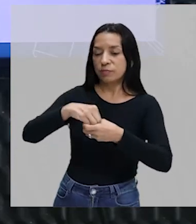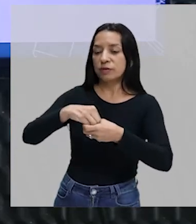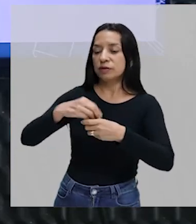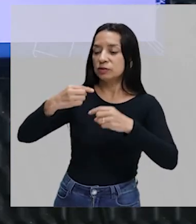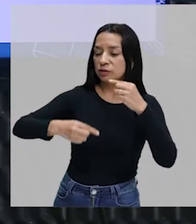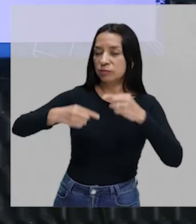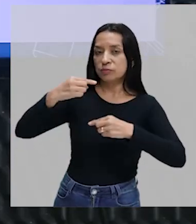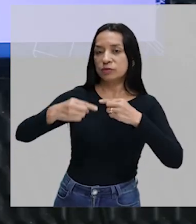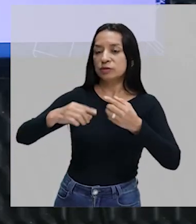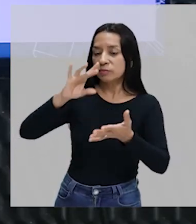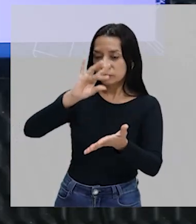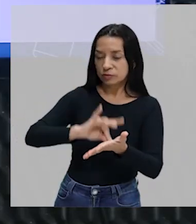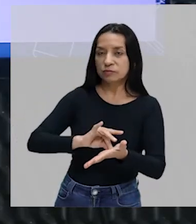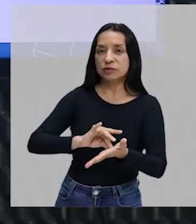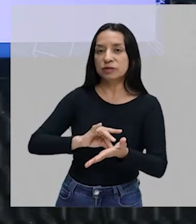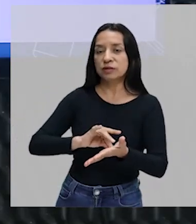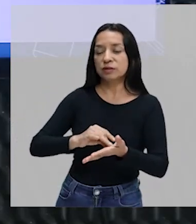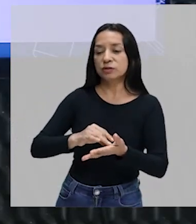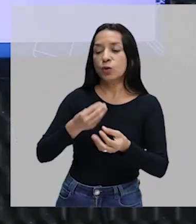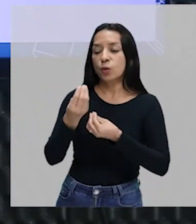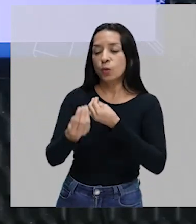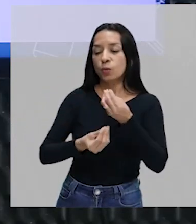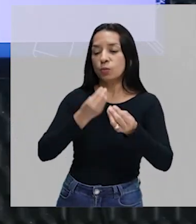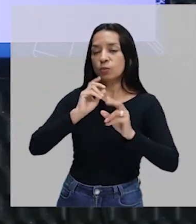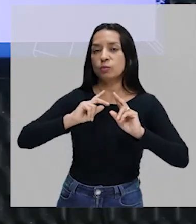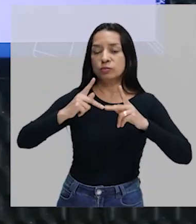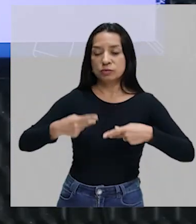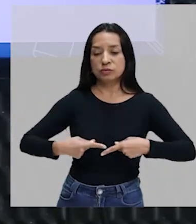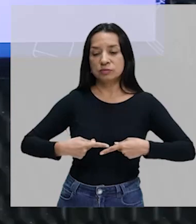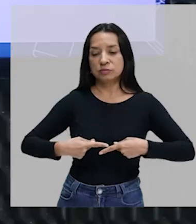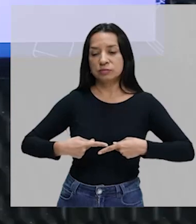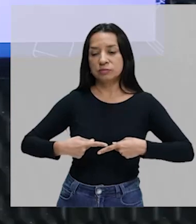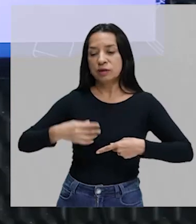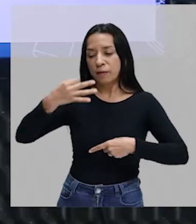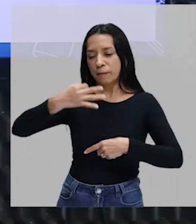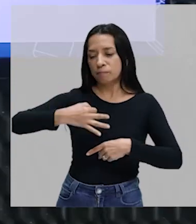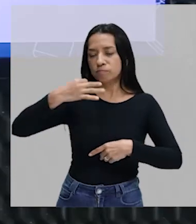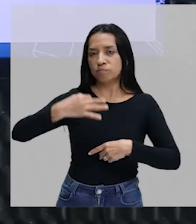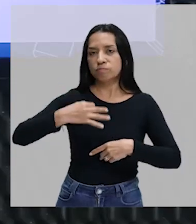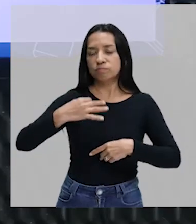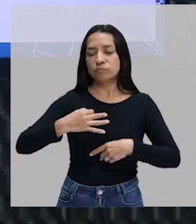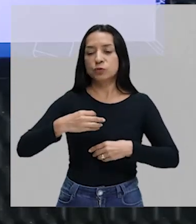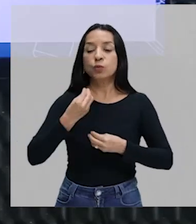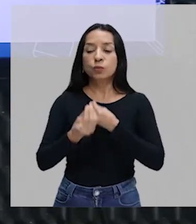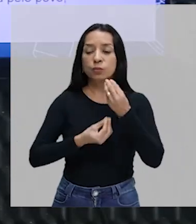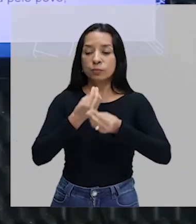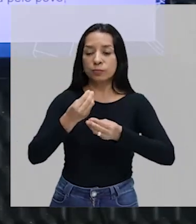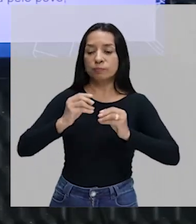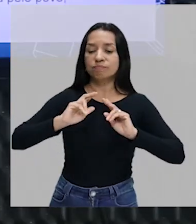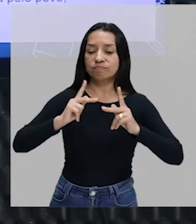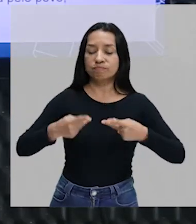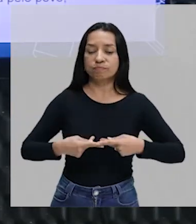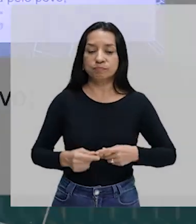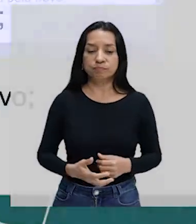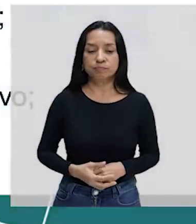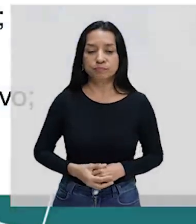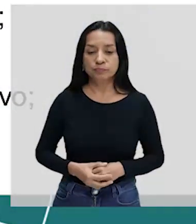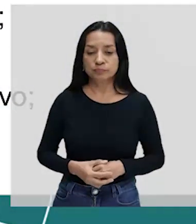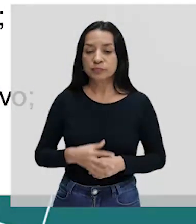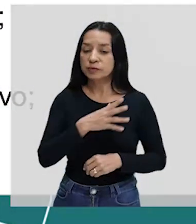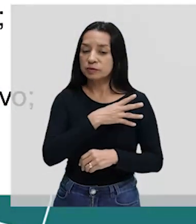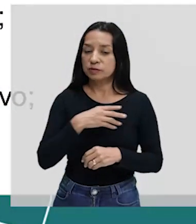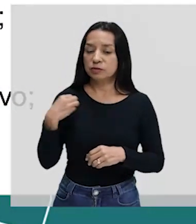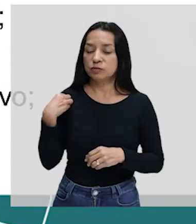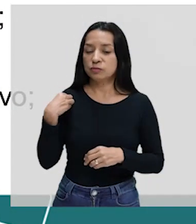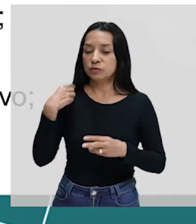se concretizar plenamente como ser humano, para se realizar plenamente como ser humano. Para